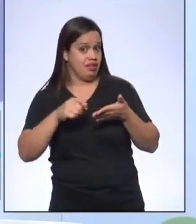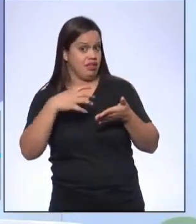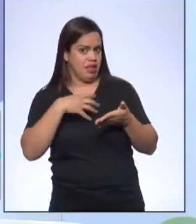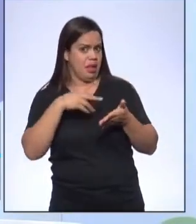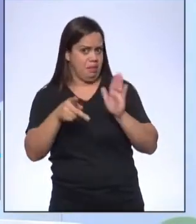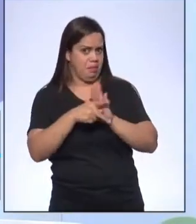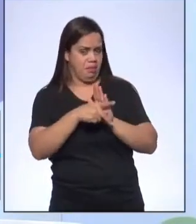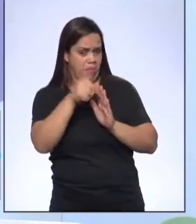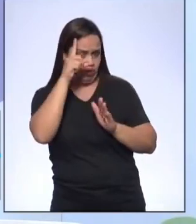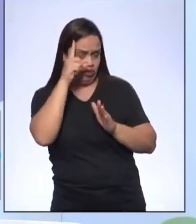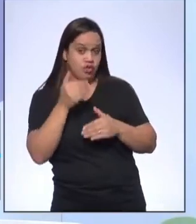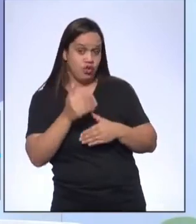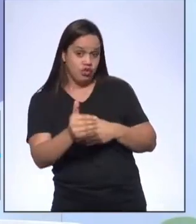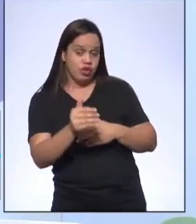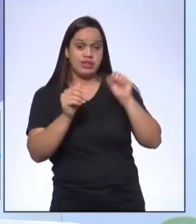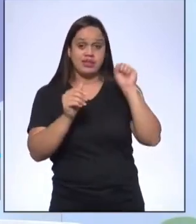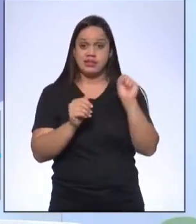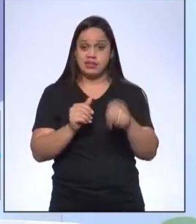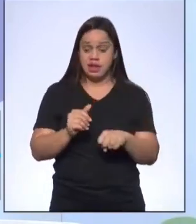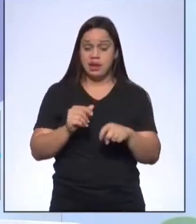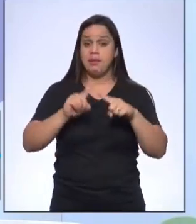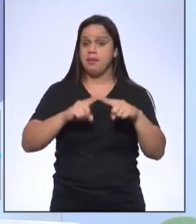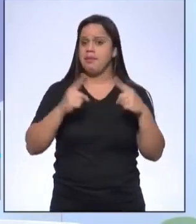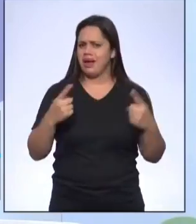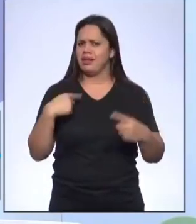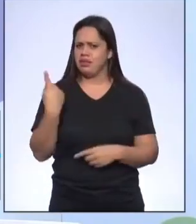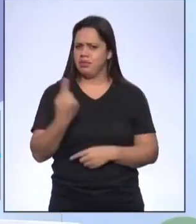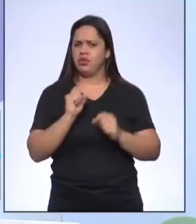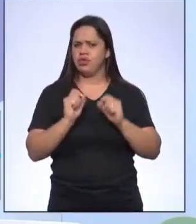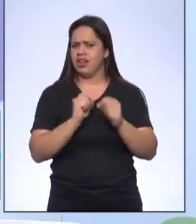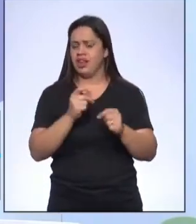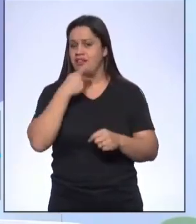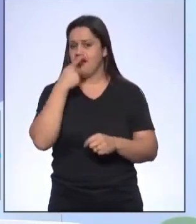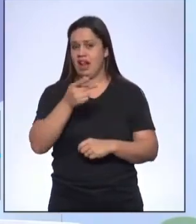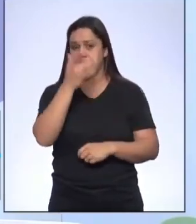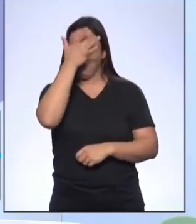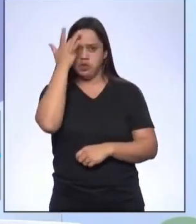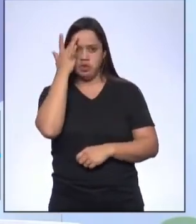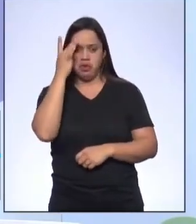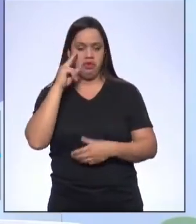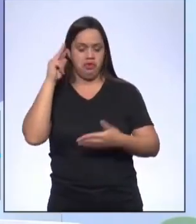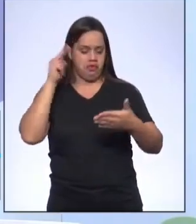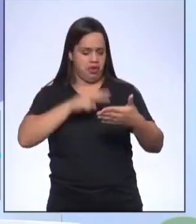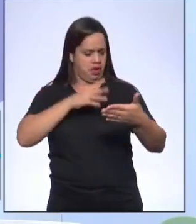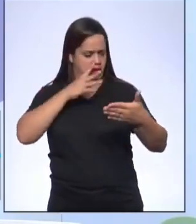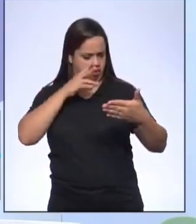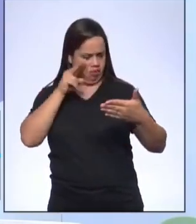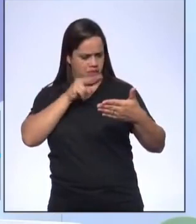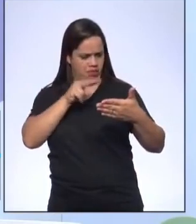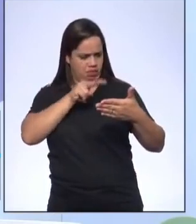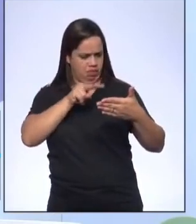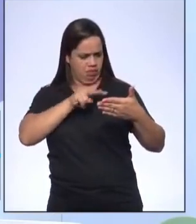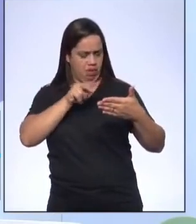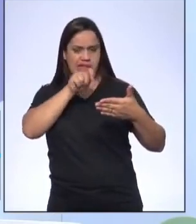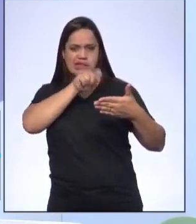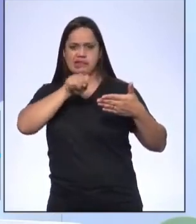cotidiano? Sim. Mas a gente pode ser acusado de não saber escrever quando a gente escreve da forma que